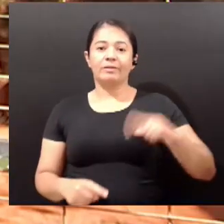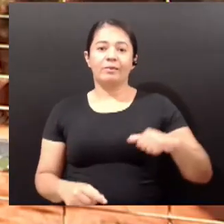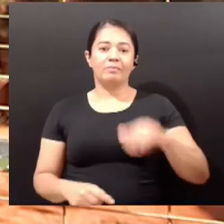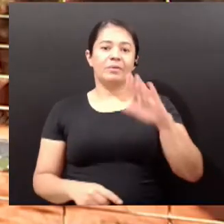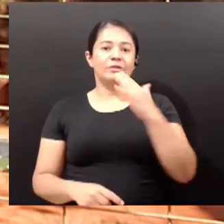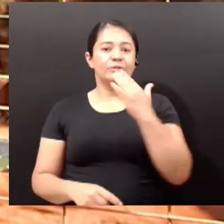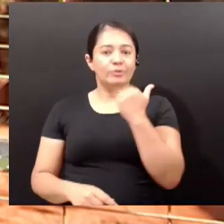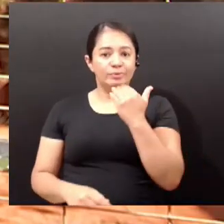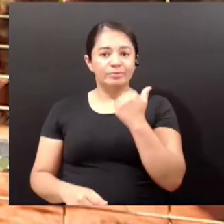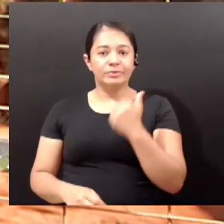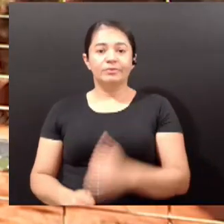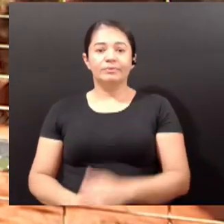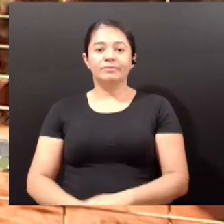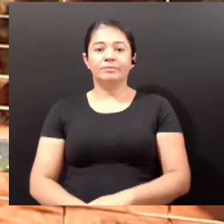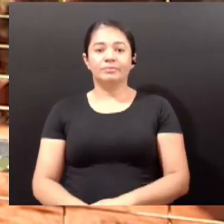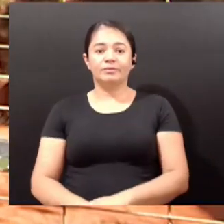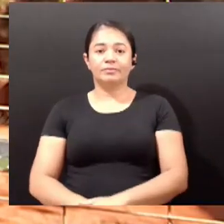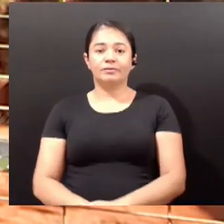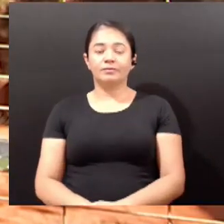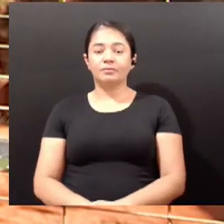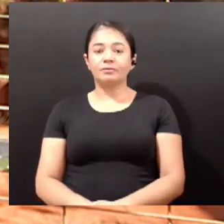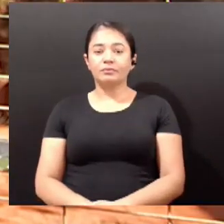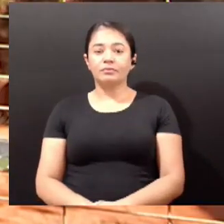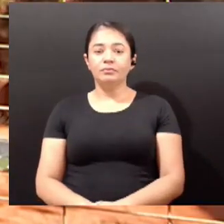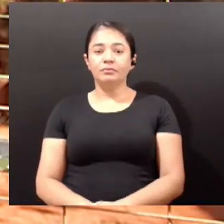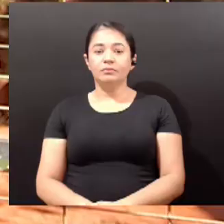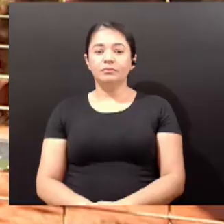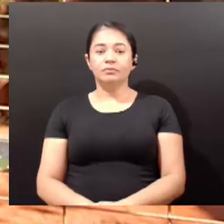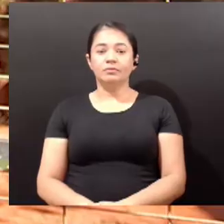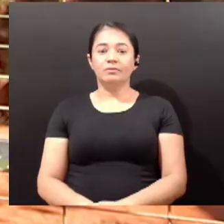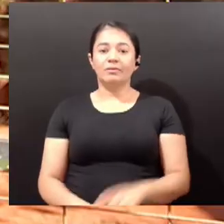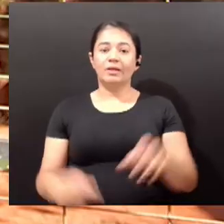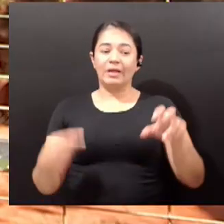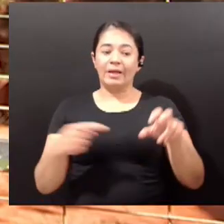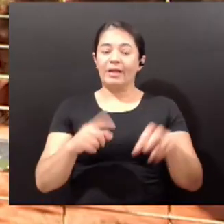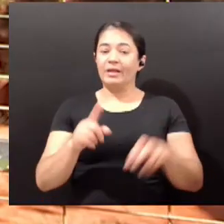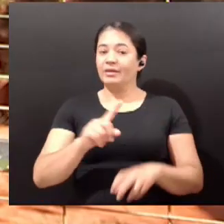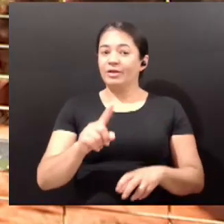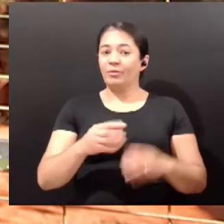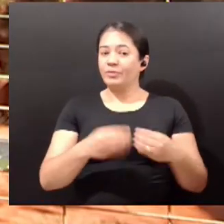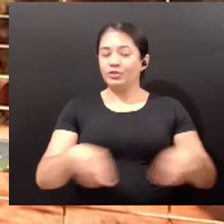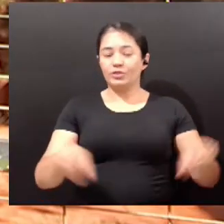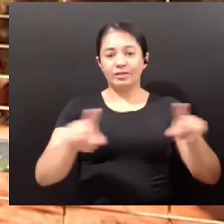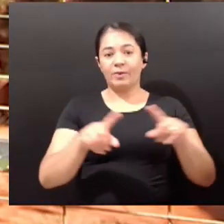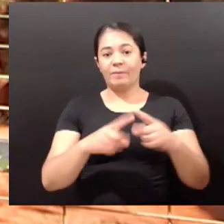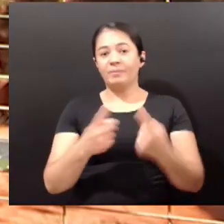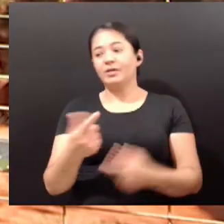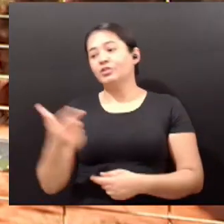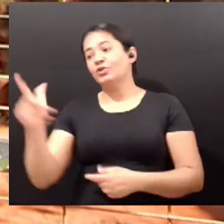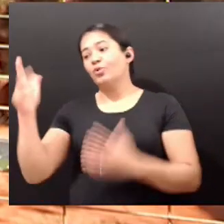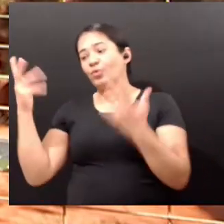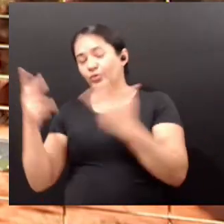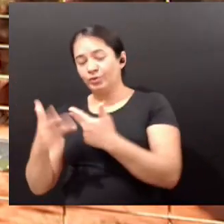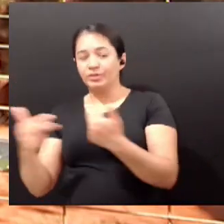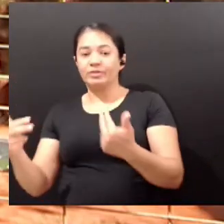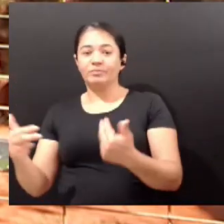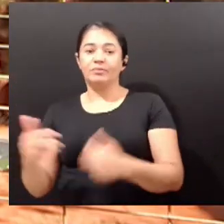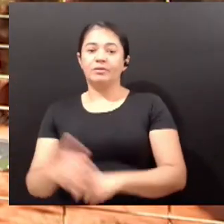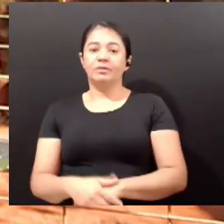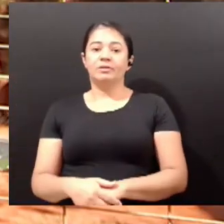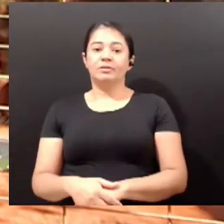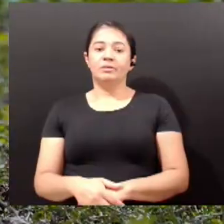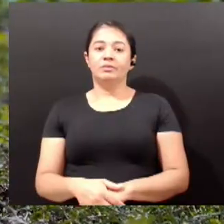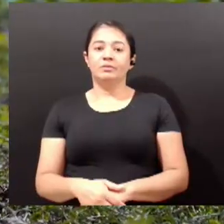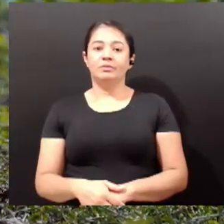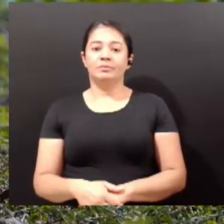Então, não ela, vai afetar ela, mas de outra forma, não diretamente, diretamente ela